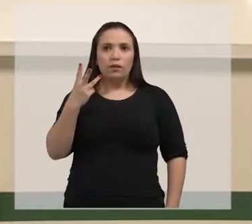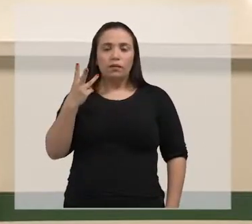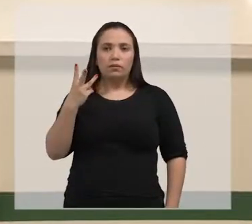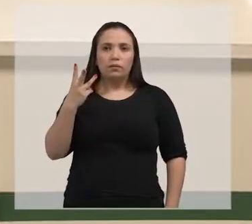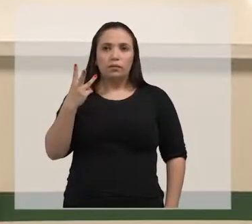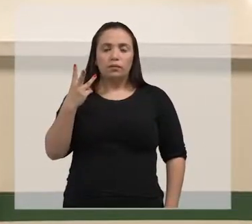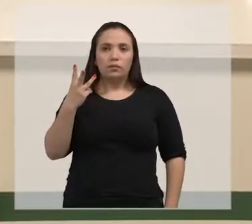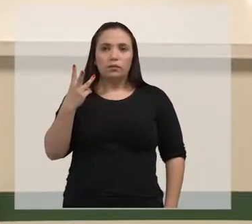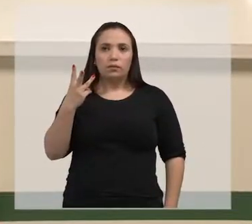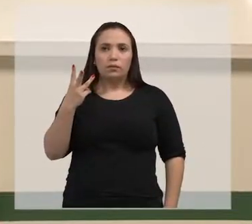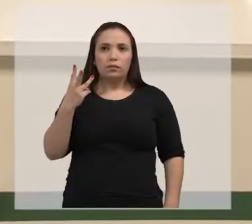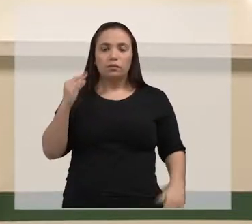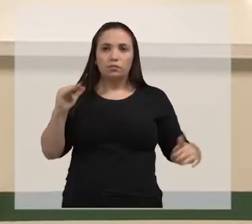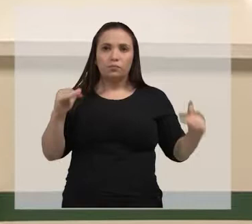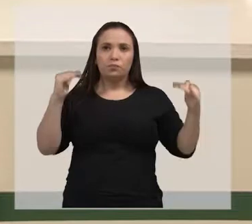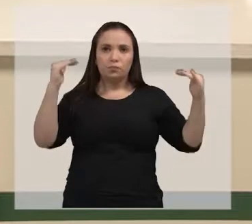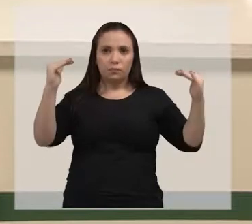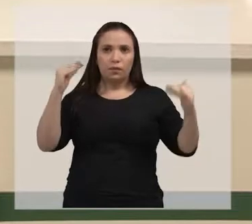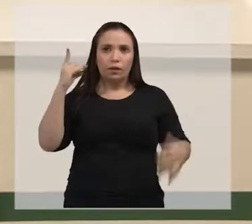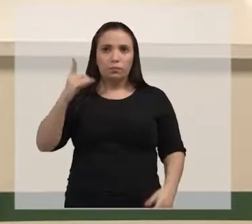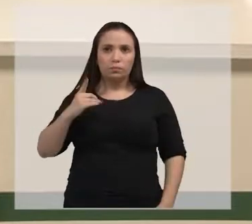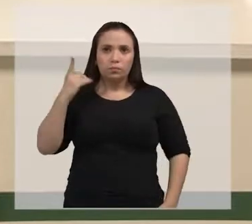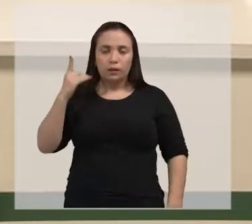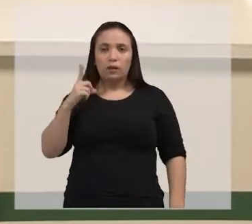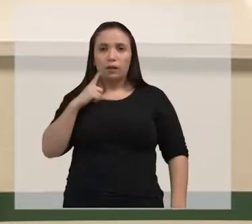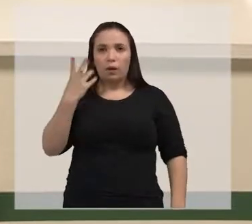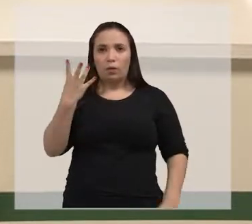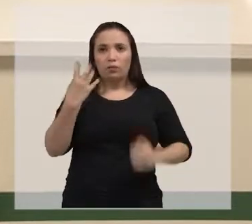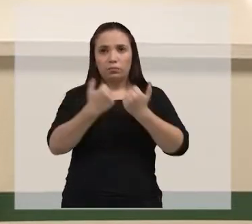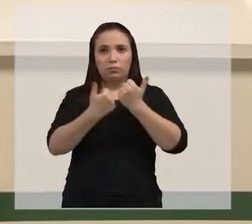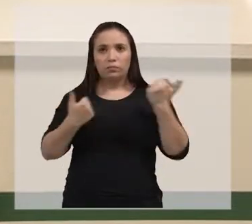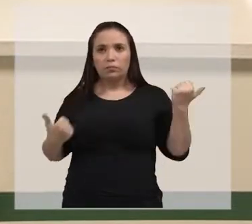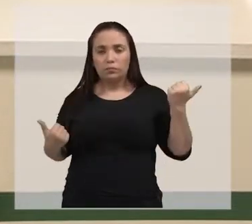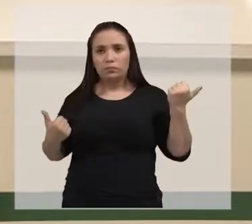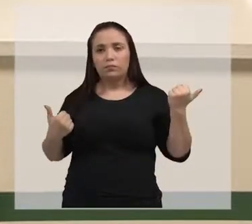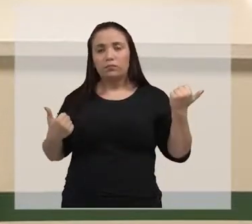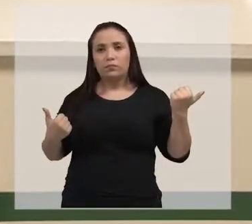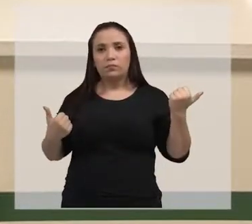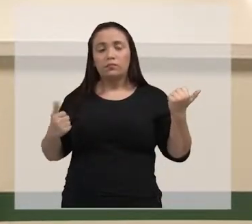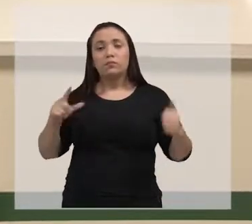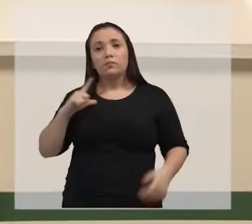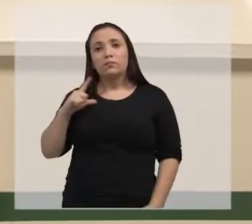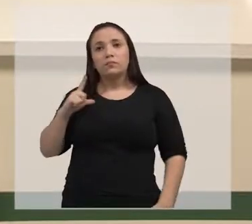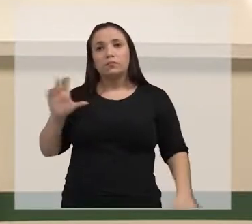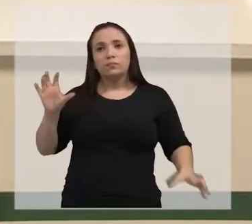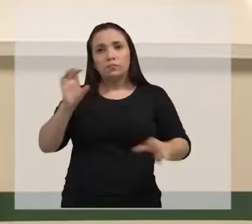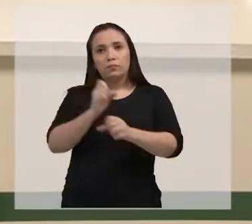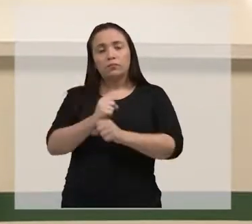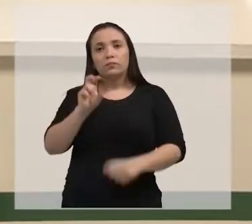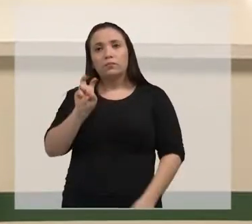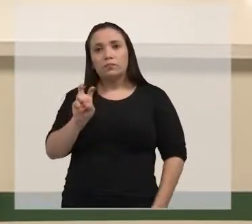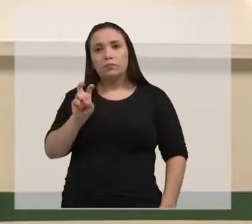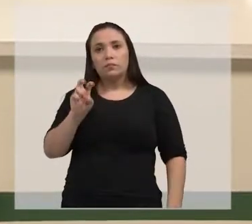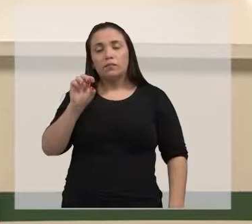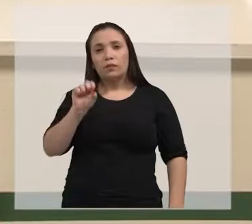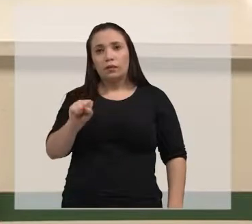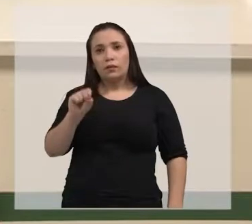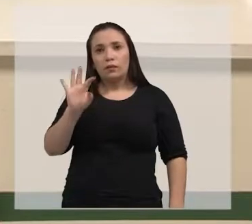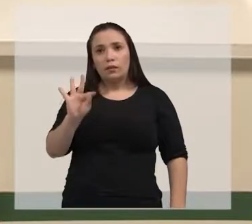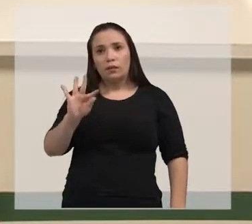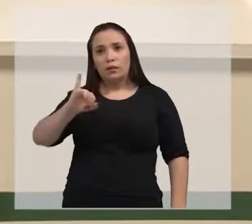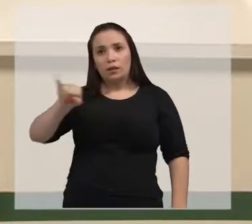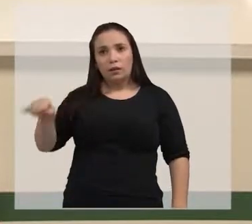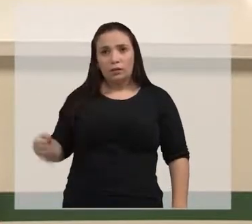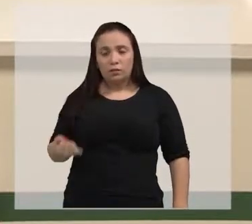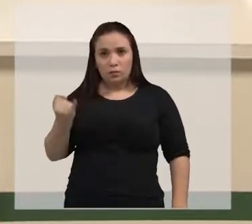Quatro. do TRF-4. São 4 membros do Judiciário. Aí você tem os 5 do STJ. 5 do